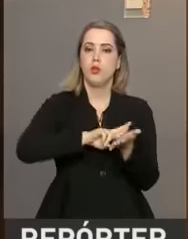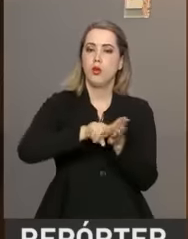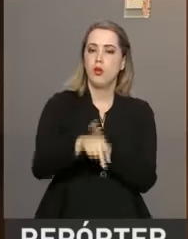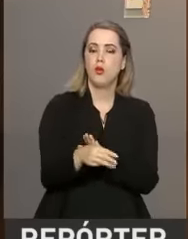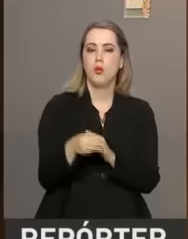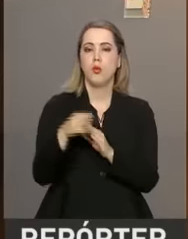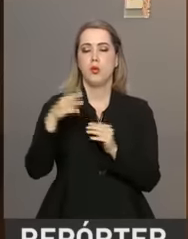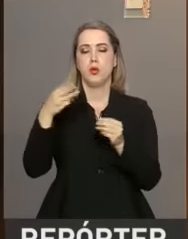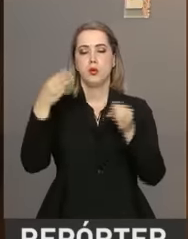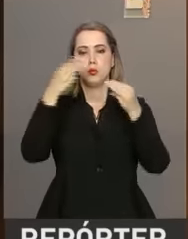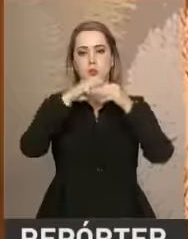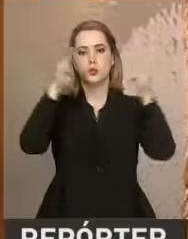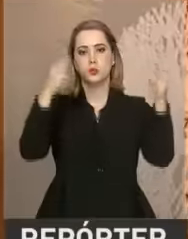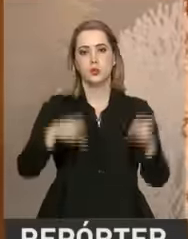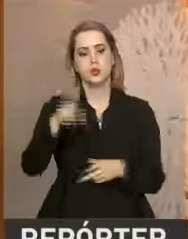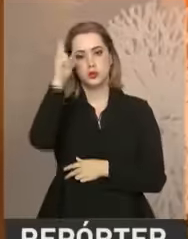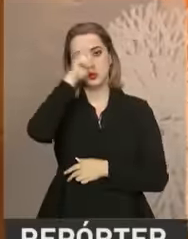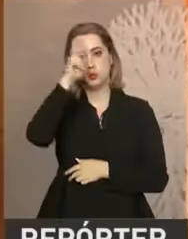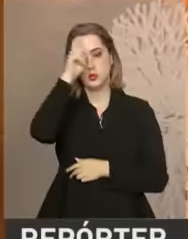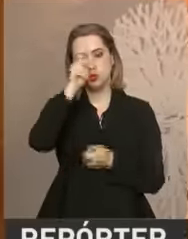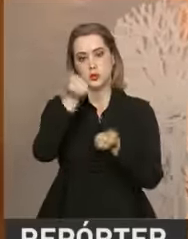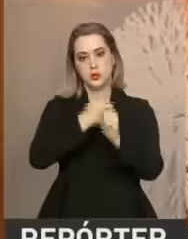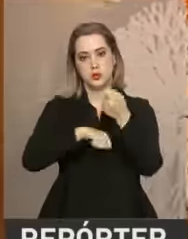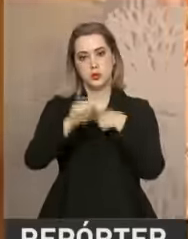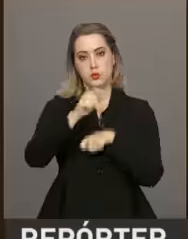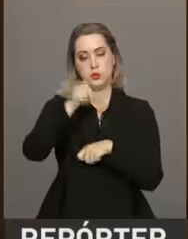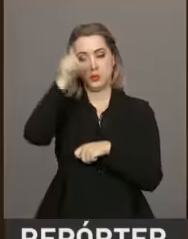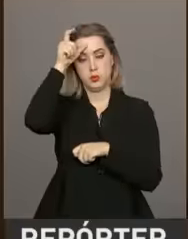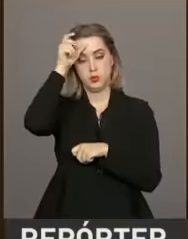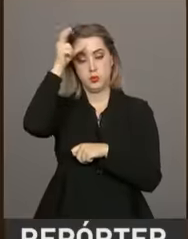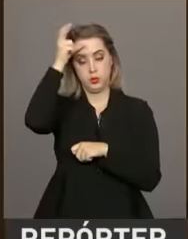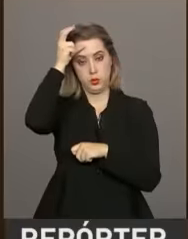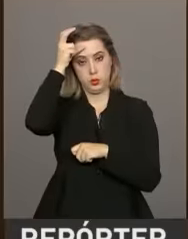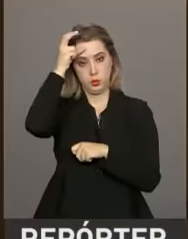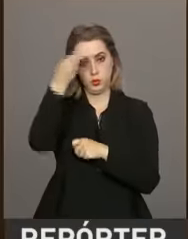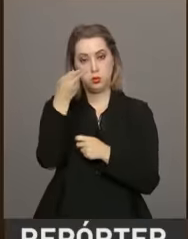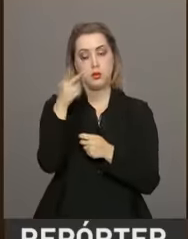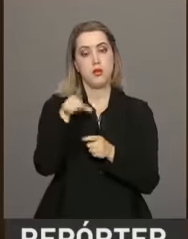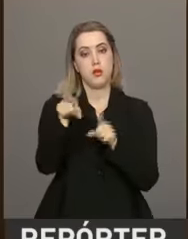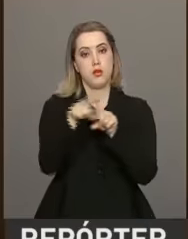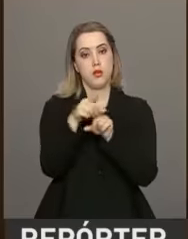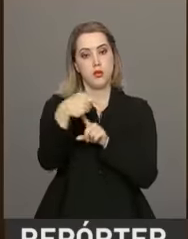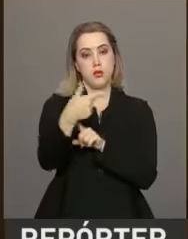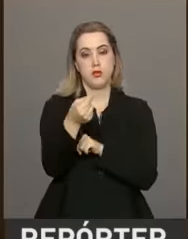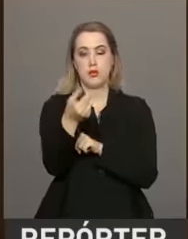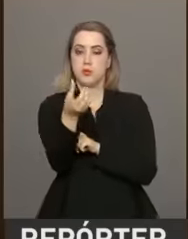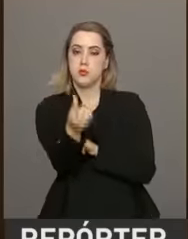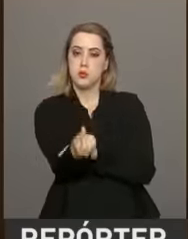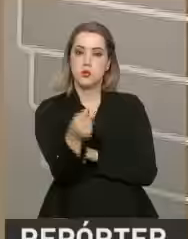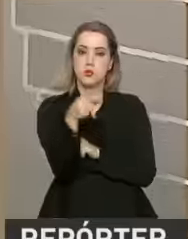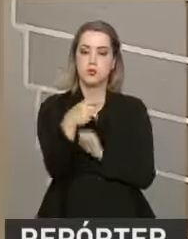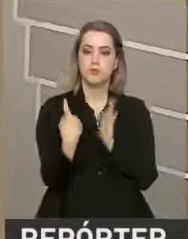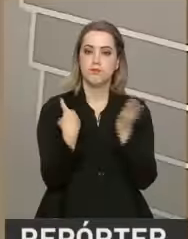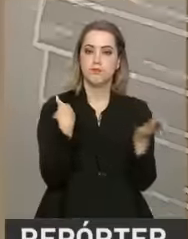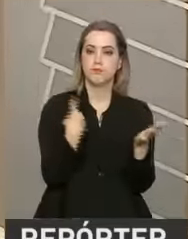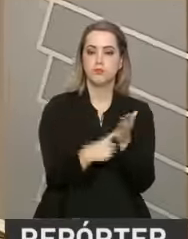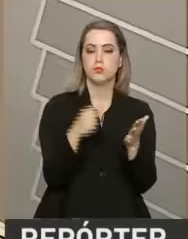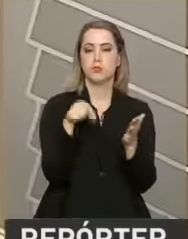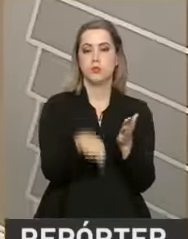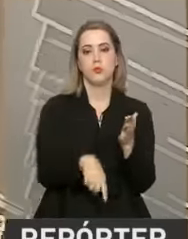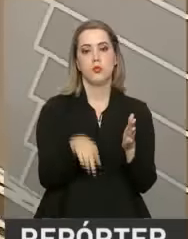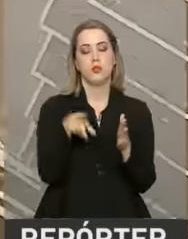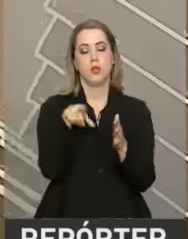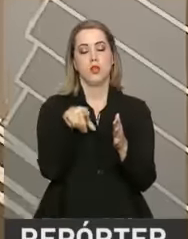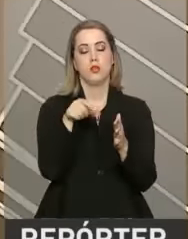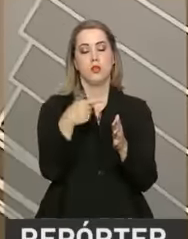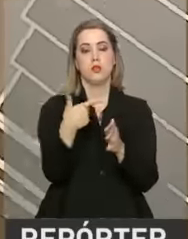e Economia da Cultura. 2016 marca a 10ª edição do evento, organizado pelo Instituto Brasileiro de